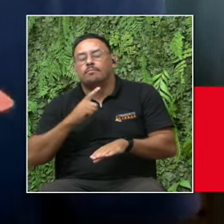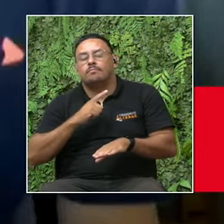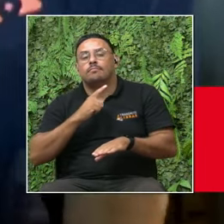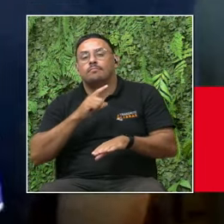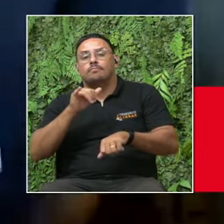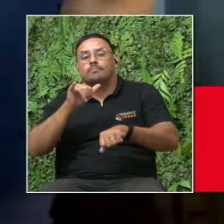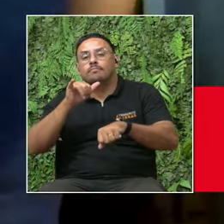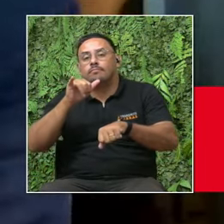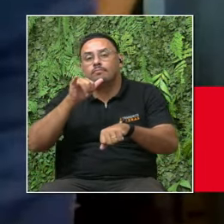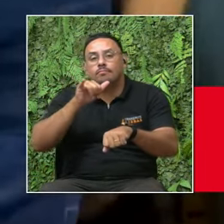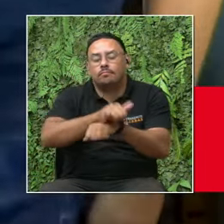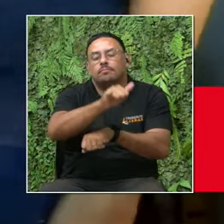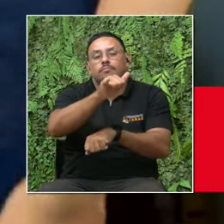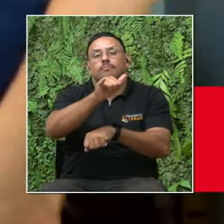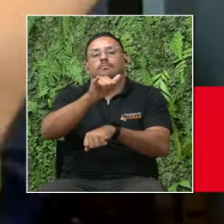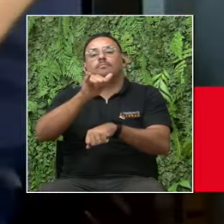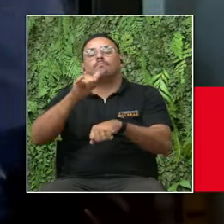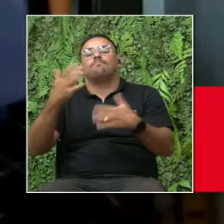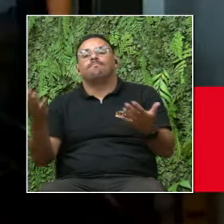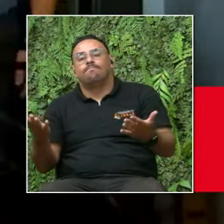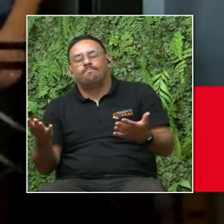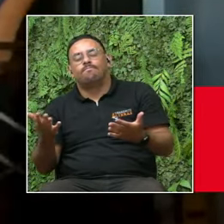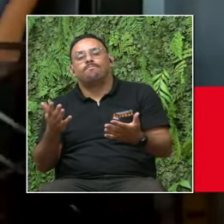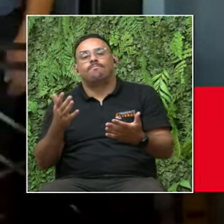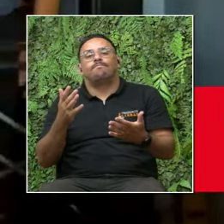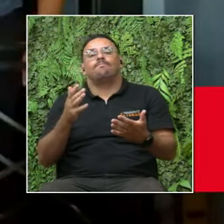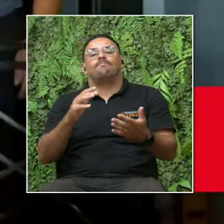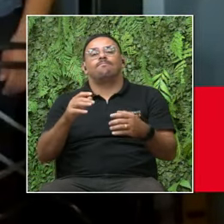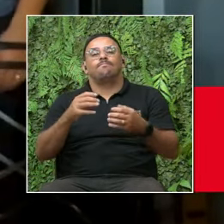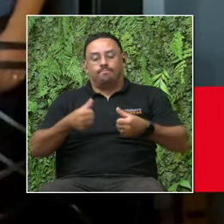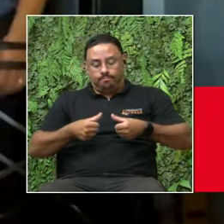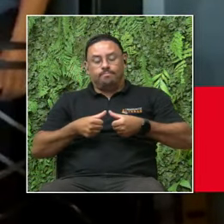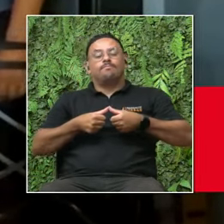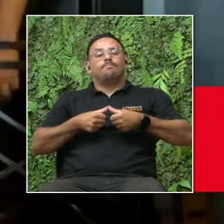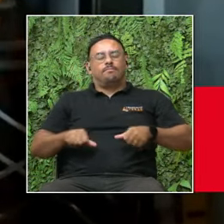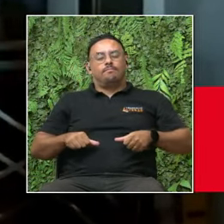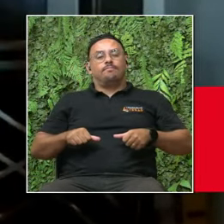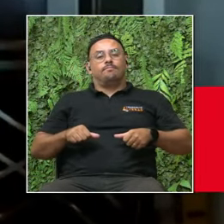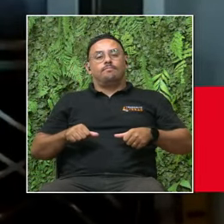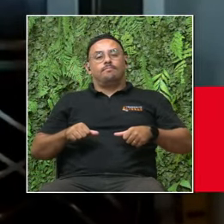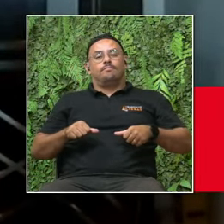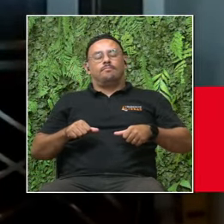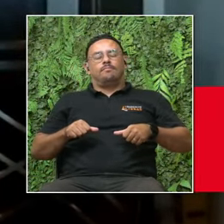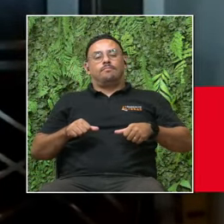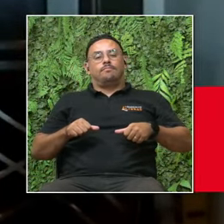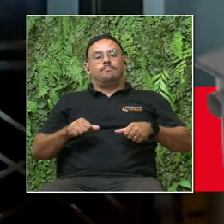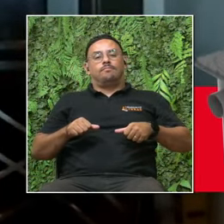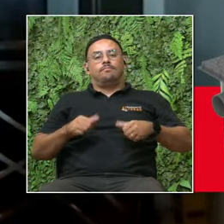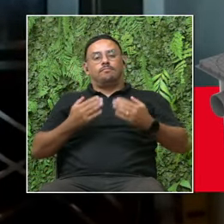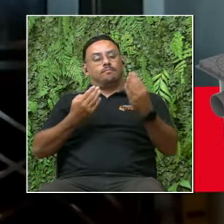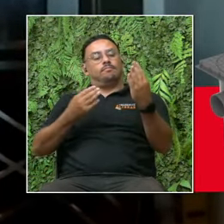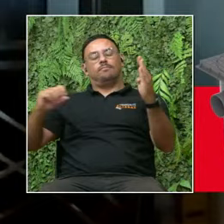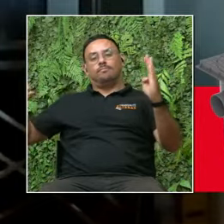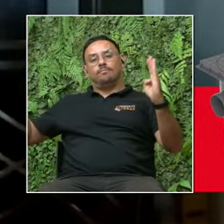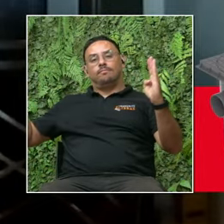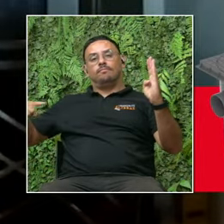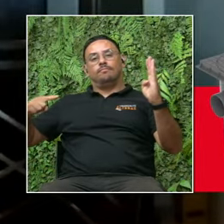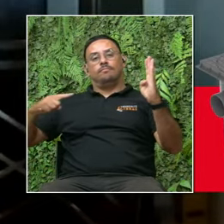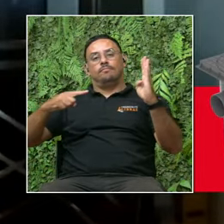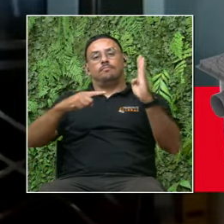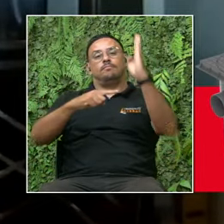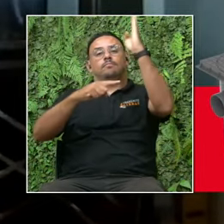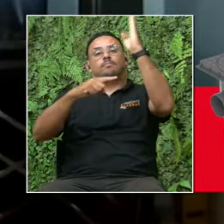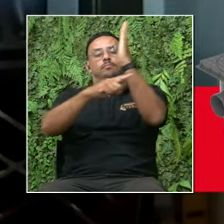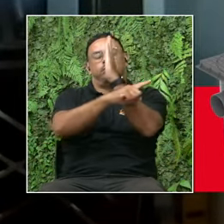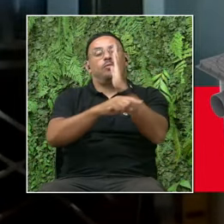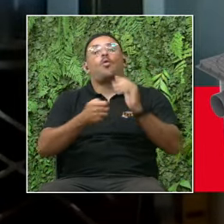aos 36 minutos que a defesa do Atlético ela pula e o Mateus Pereira bateu por baixo da barreira e a bola saiu com muito perigo ao